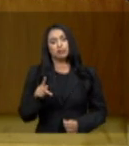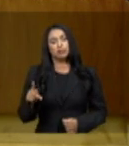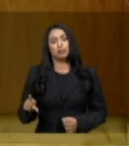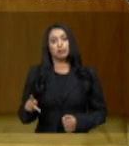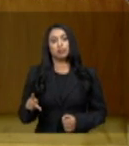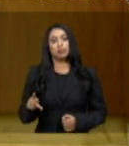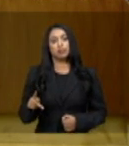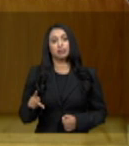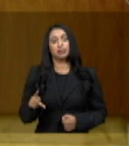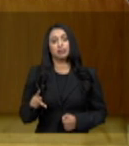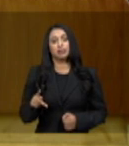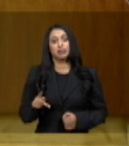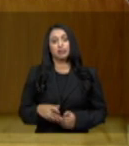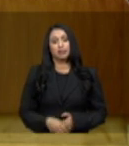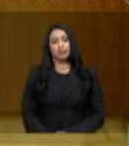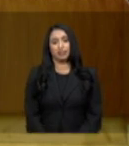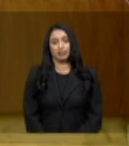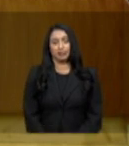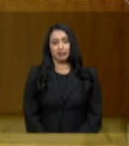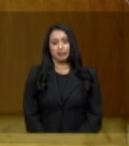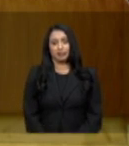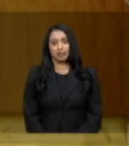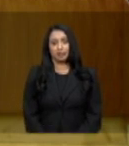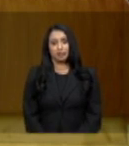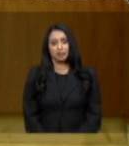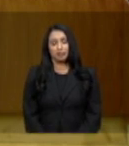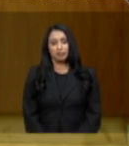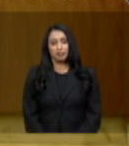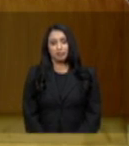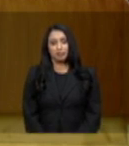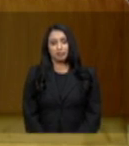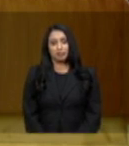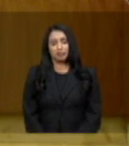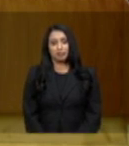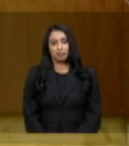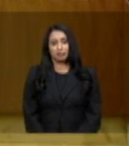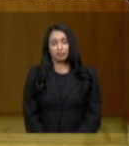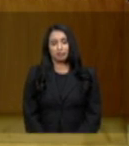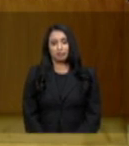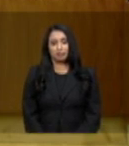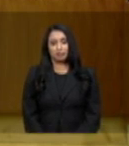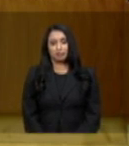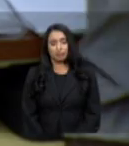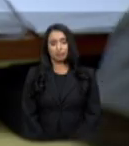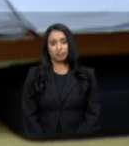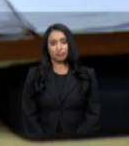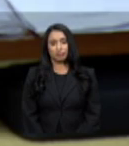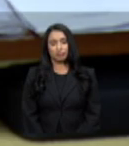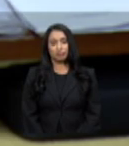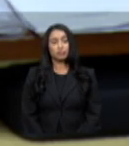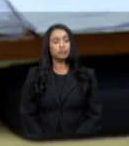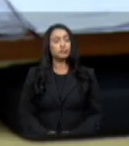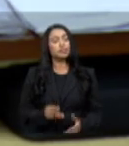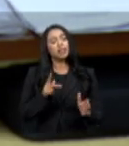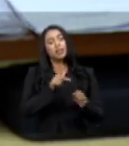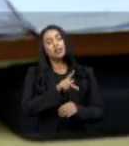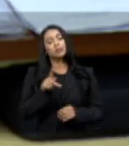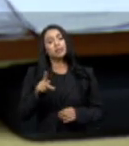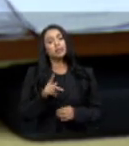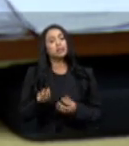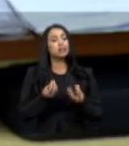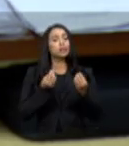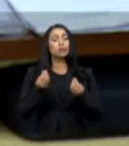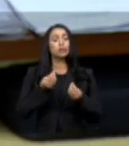quase agora entendi a ficar ser a verdadeira presidente como os colegas